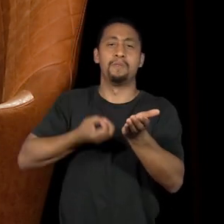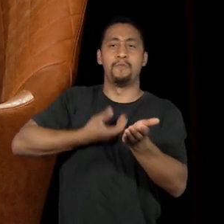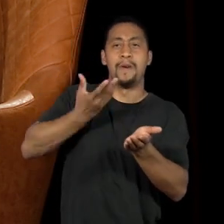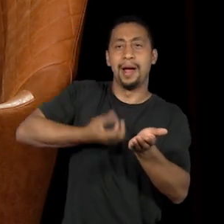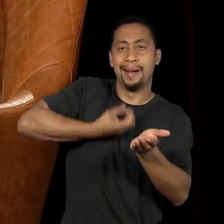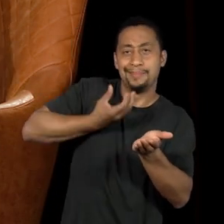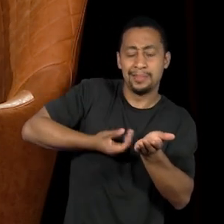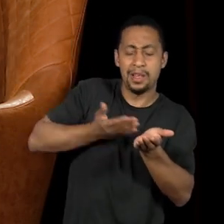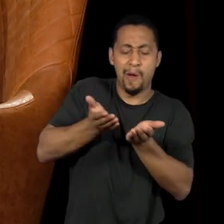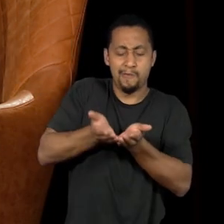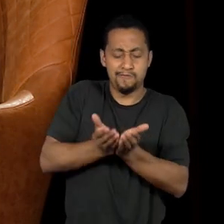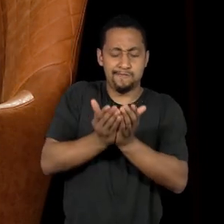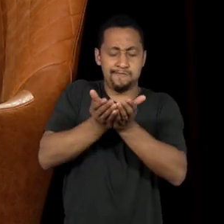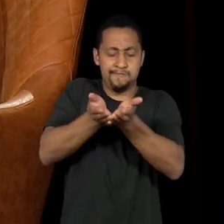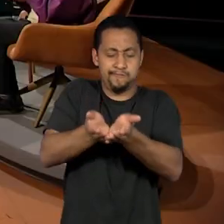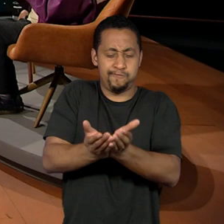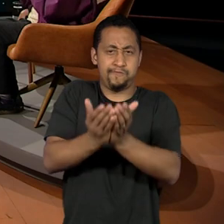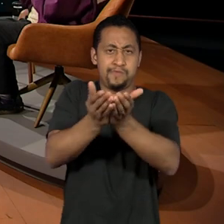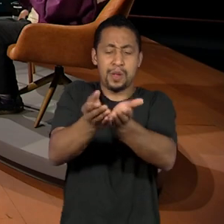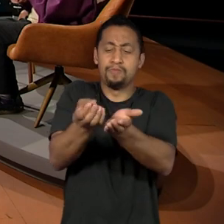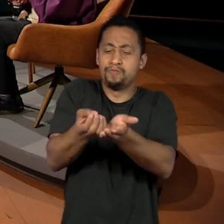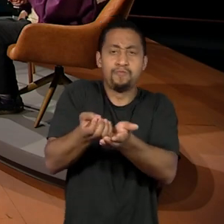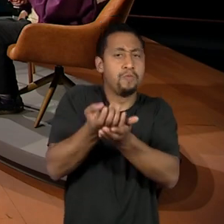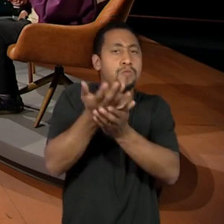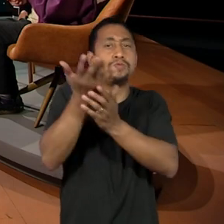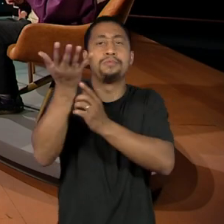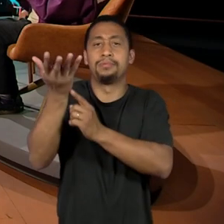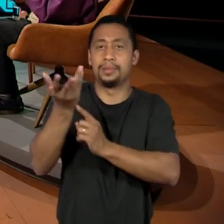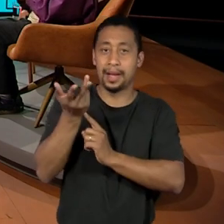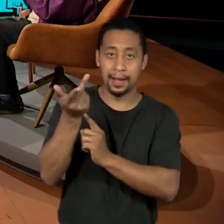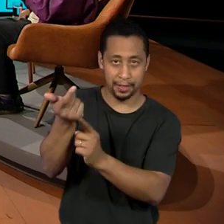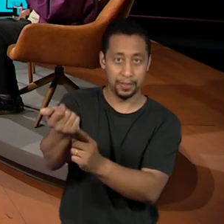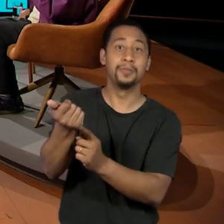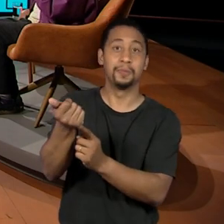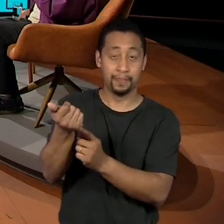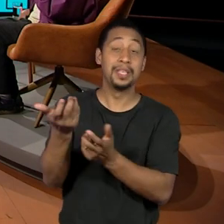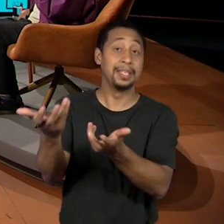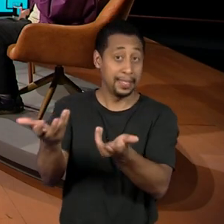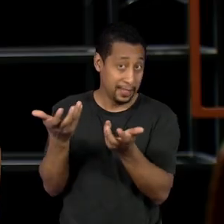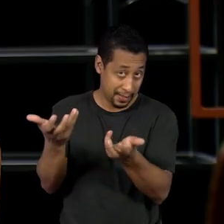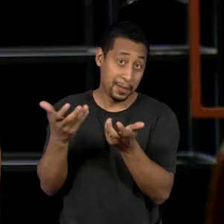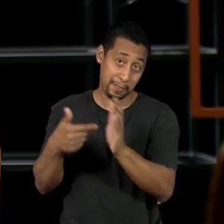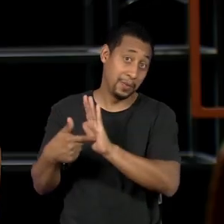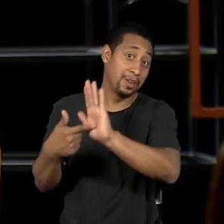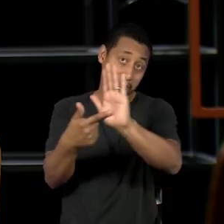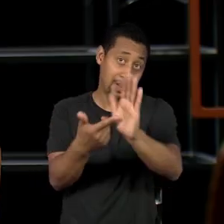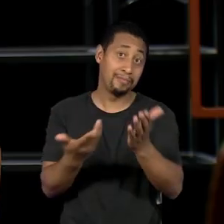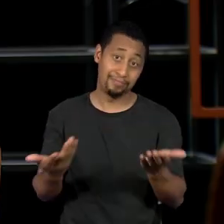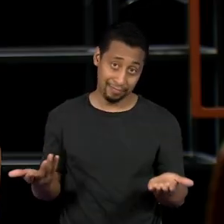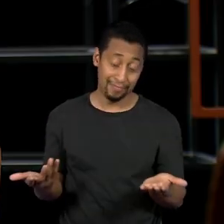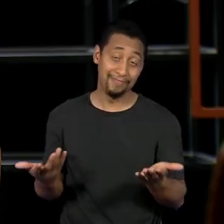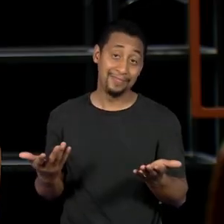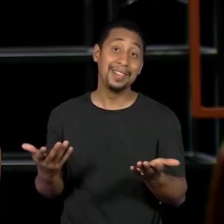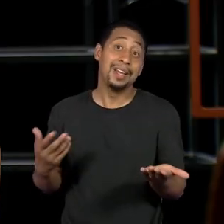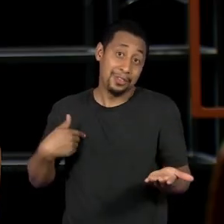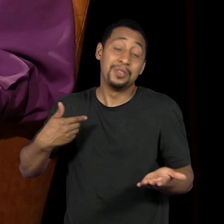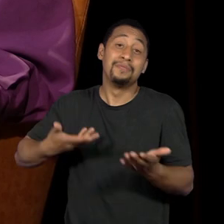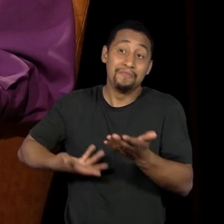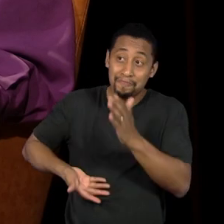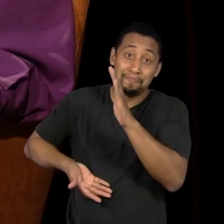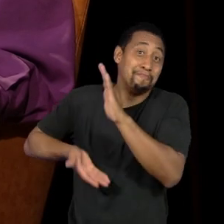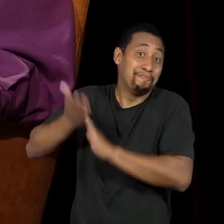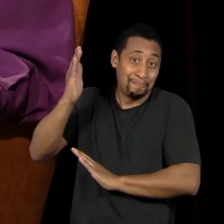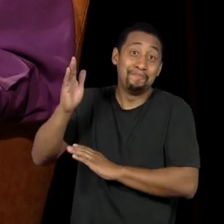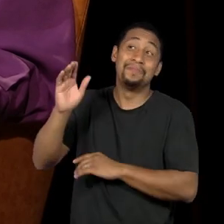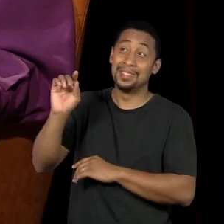poesia, tudo que você possa imaginar de arte e dança. E dança quem fazia éramos nós. E a gente foi fazer,